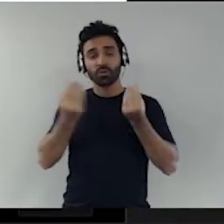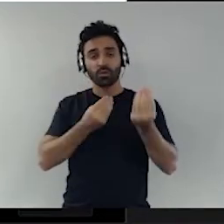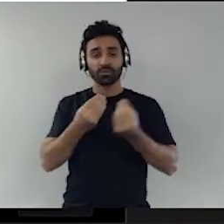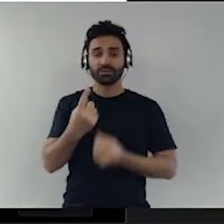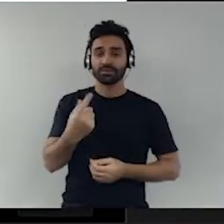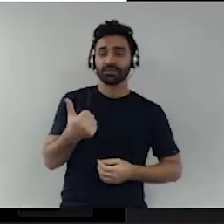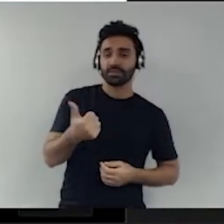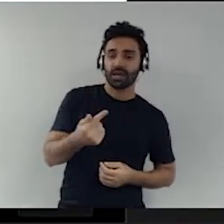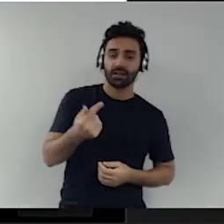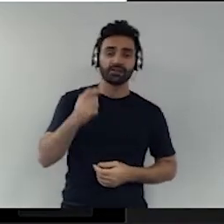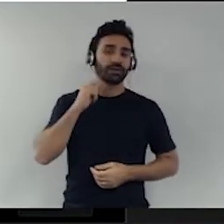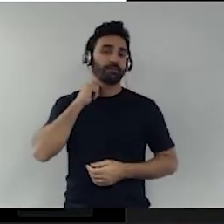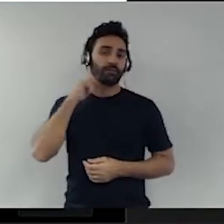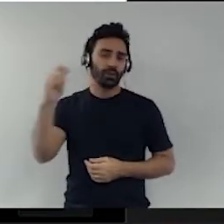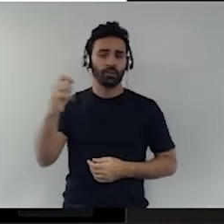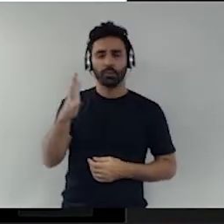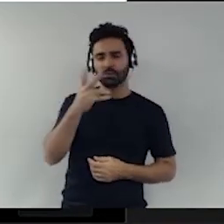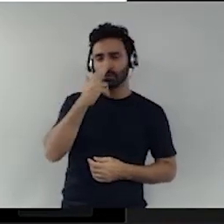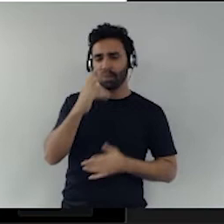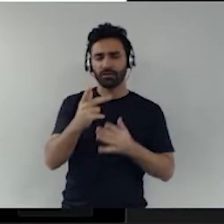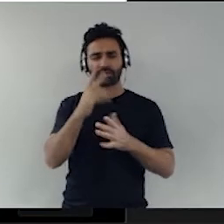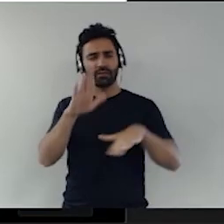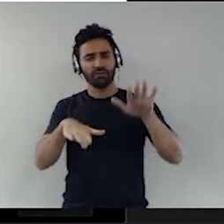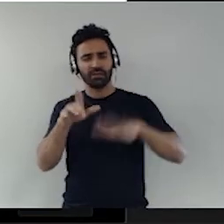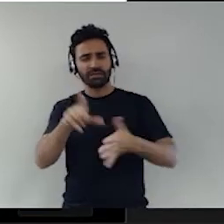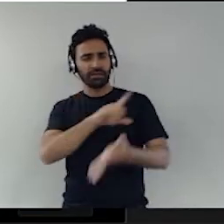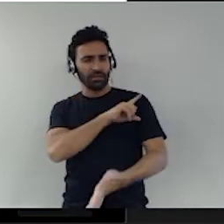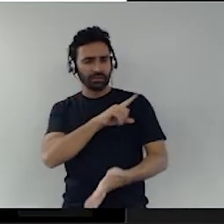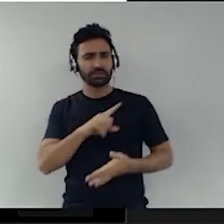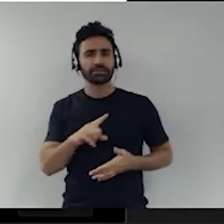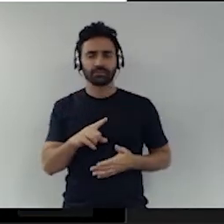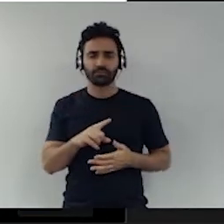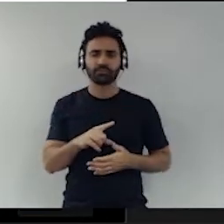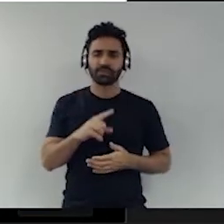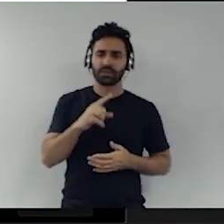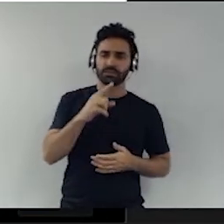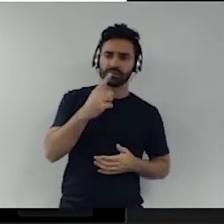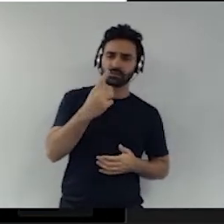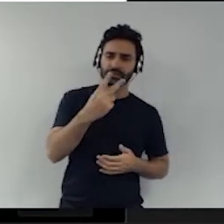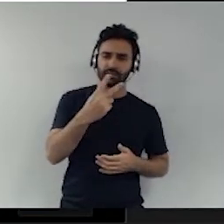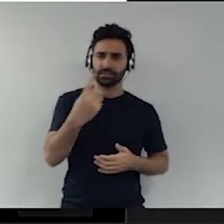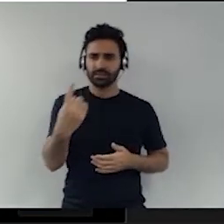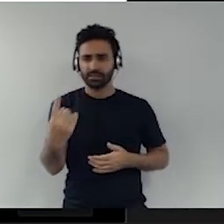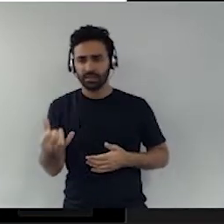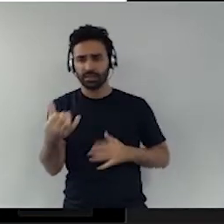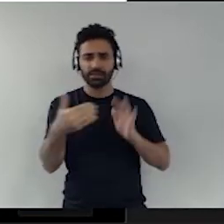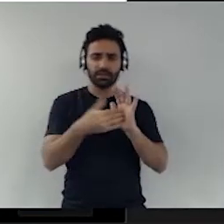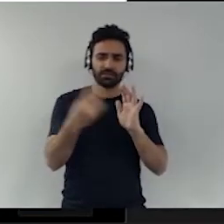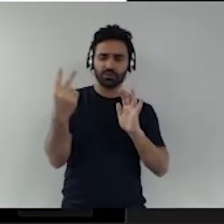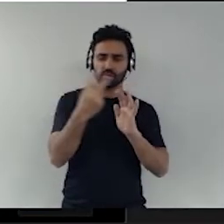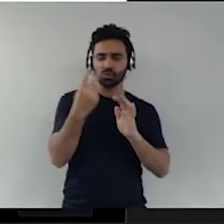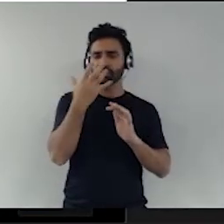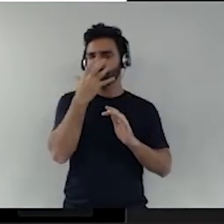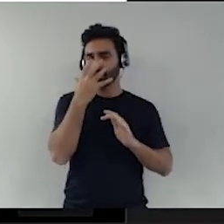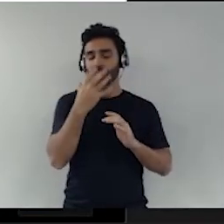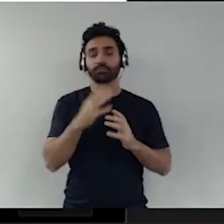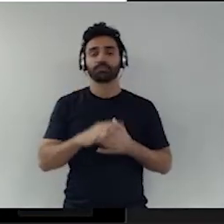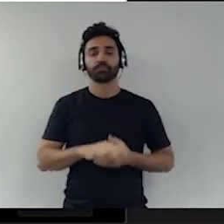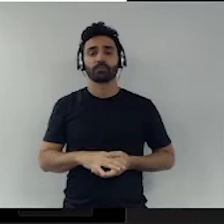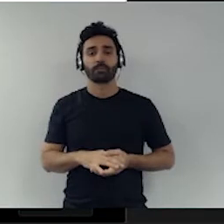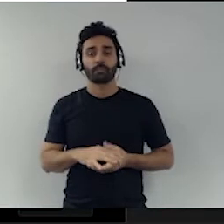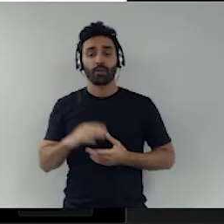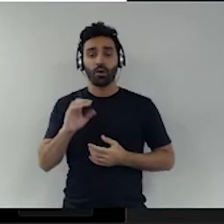de abril, ali mais ou menos, um pouquinho antes, aqui nessa semana, 16 a 22 de fevereiro, perdão, e o